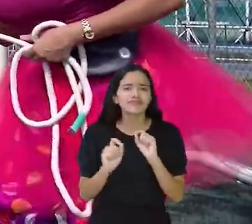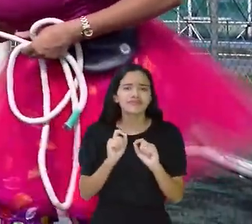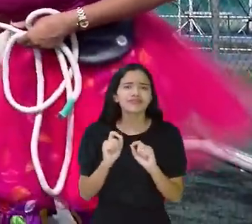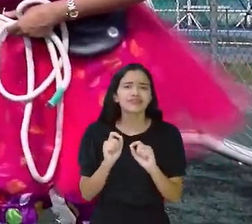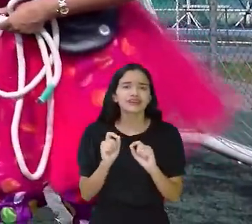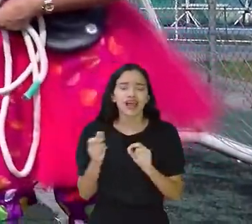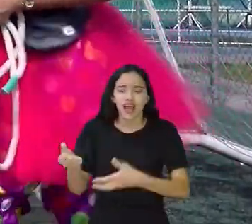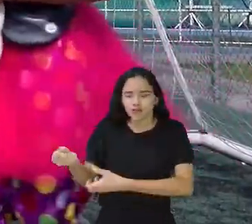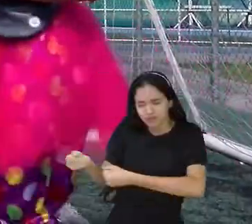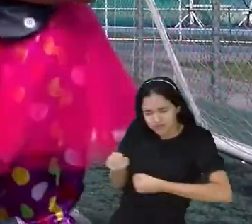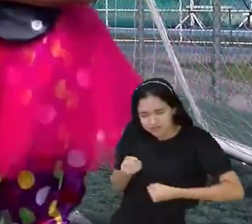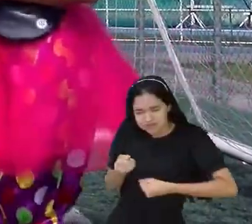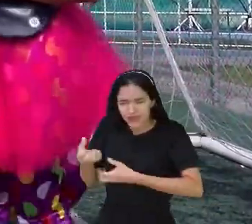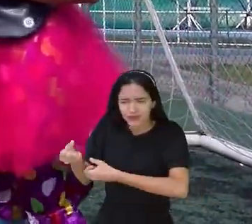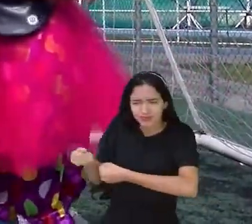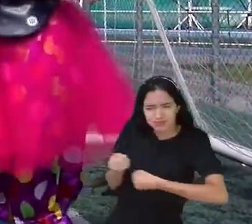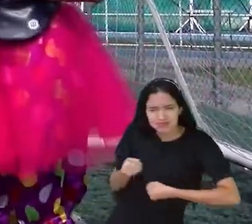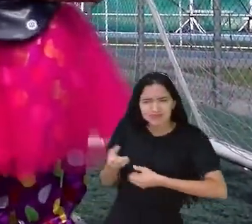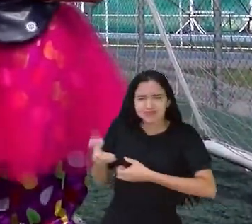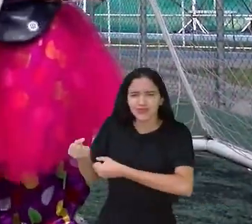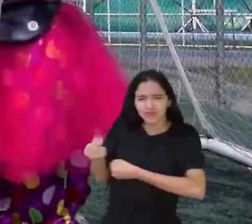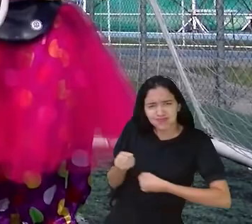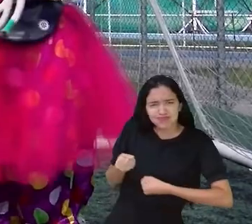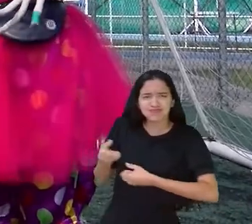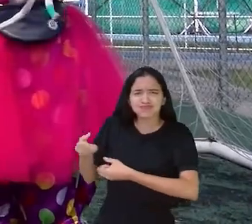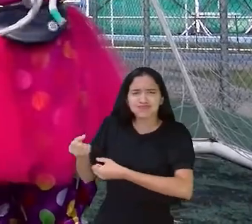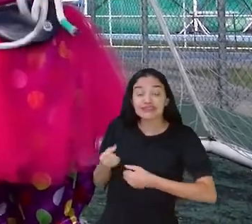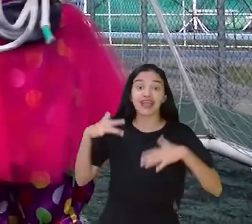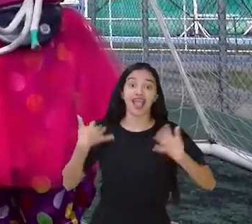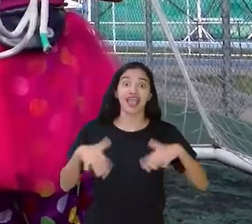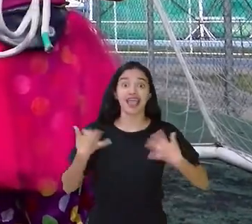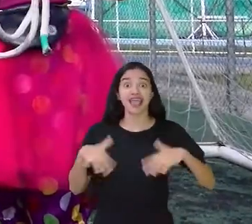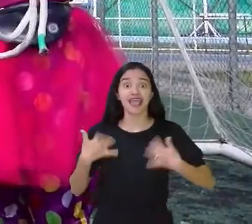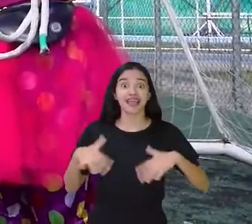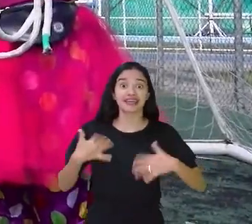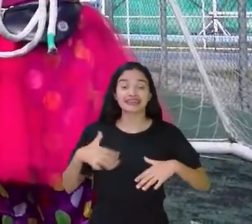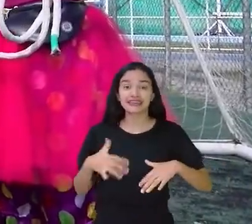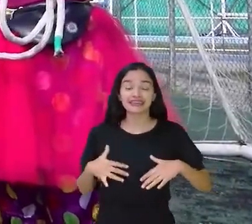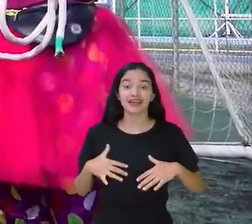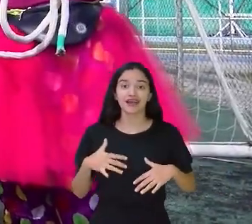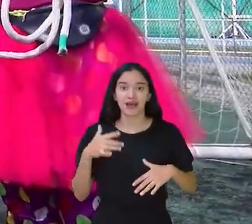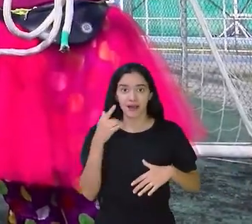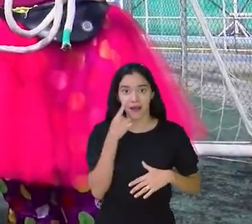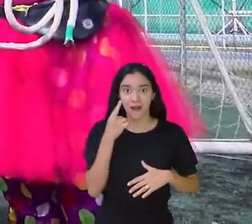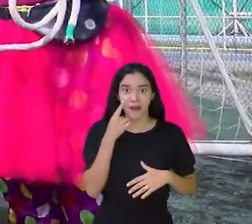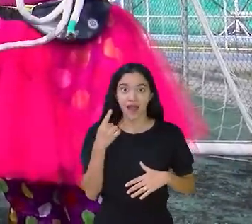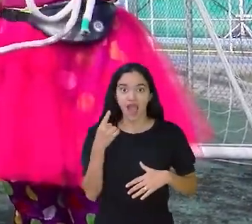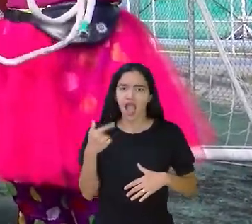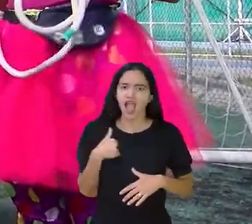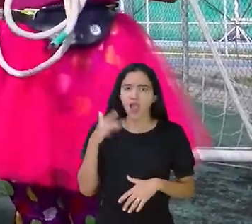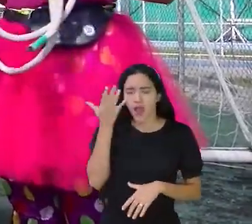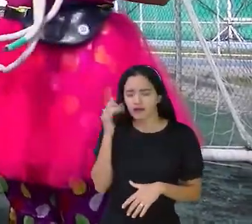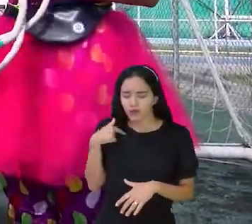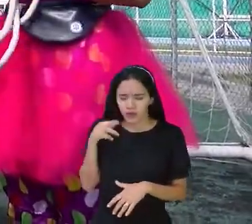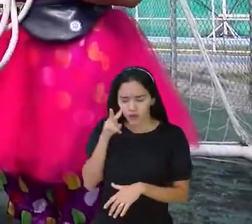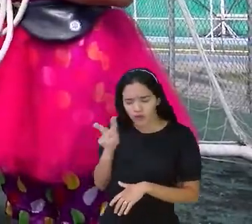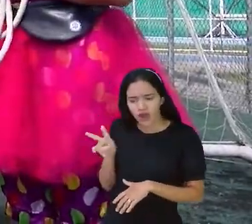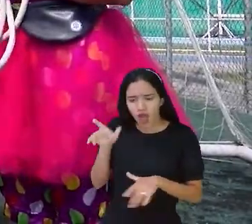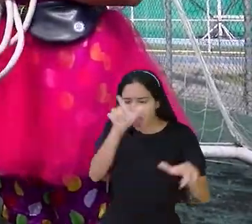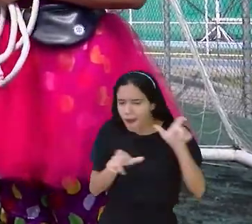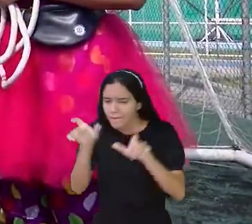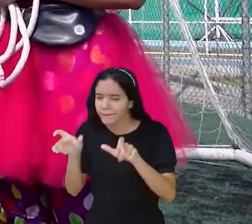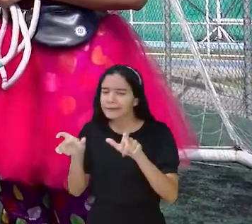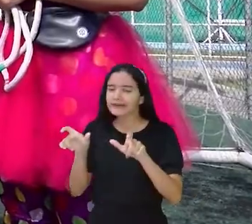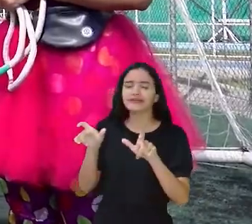Cabo de guerra. Vamos chamar pra brincar. Eita. É uma boa ideia. Eu acho que eu tô vendo algumas pessoas ali.